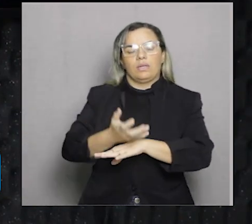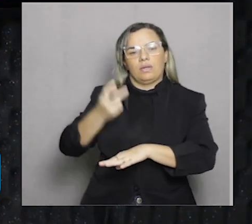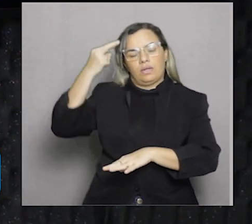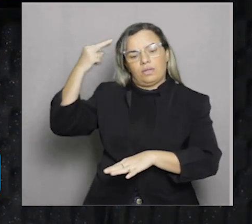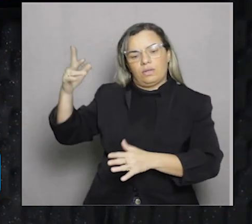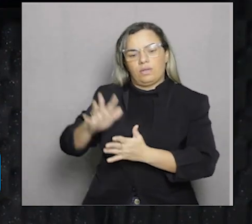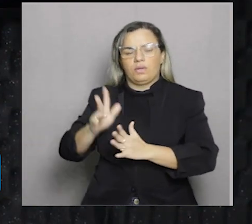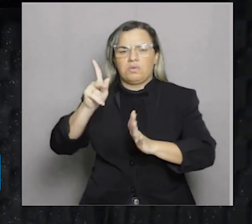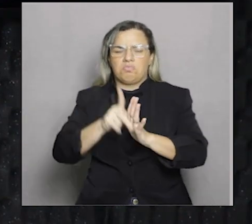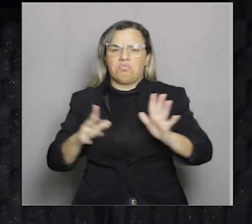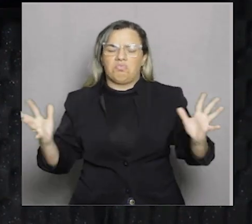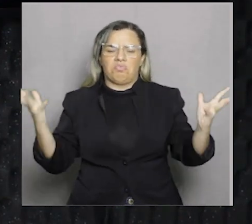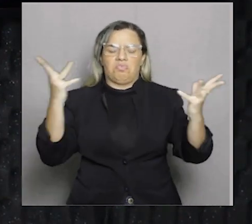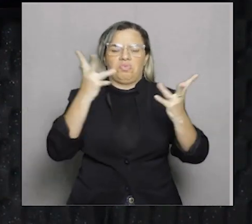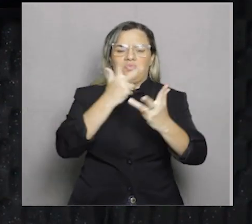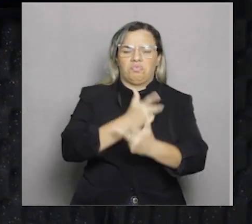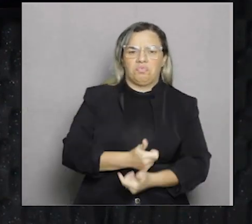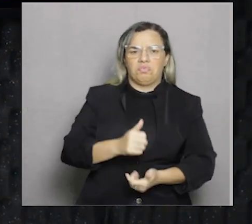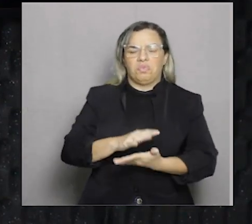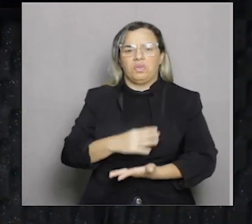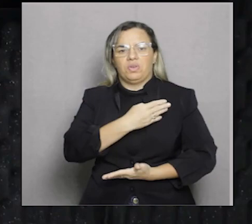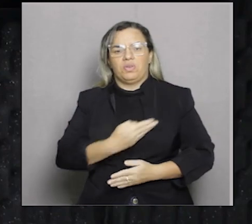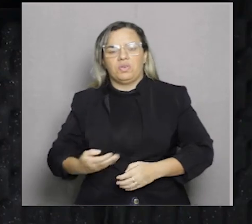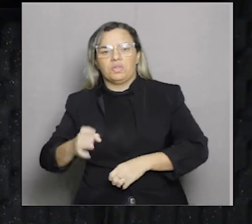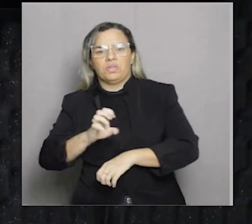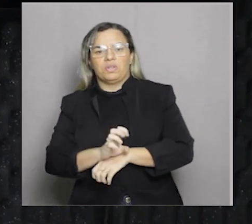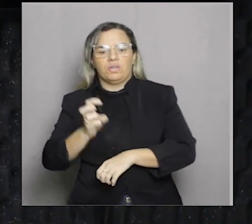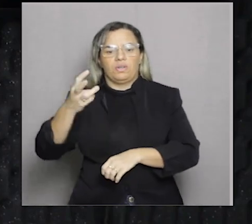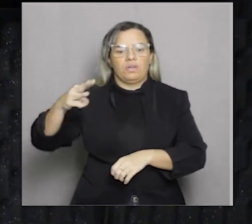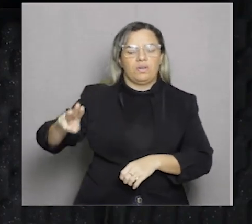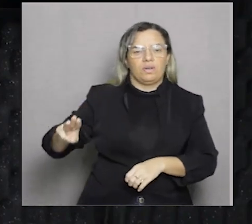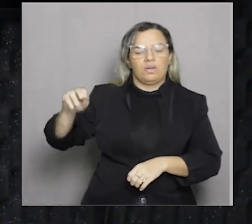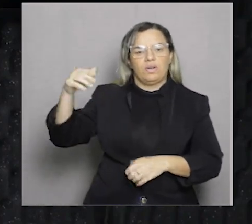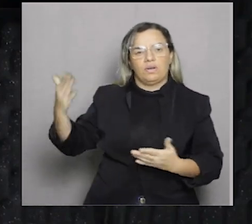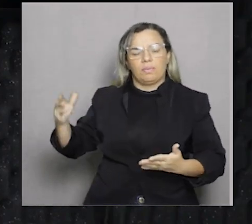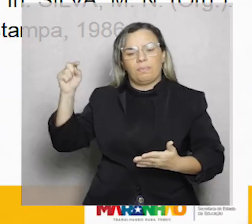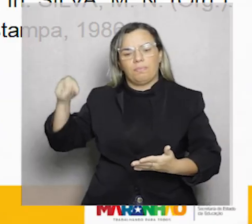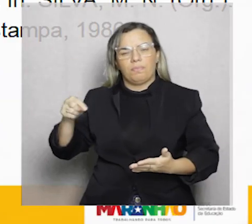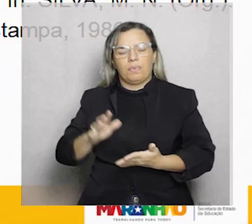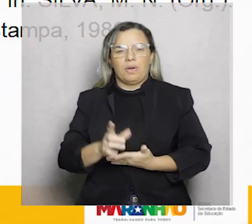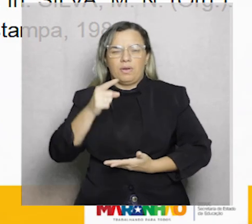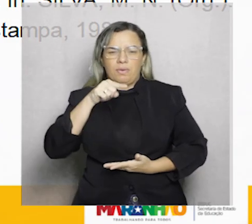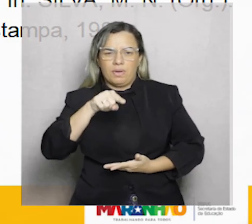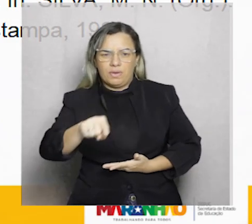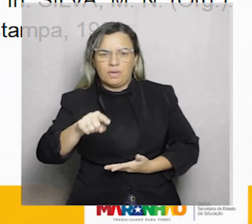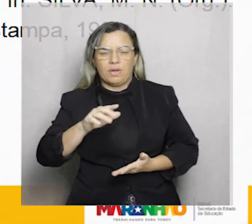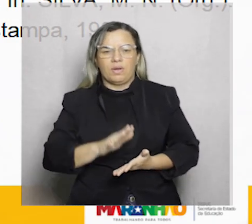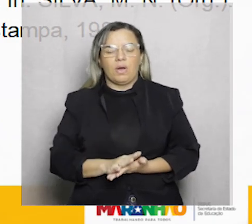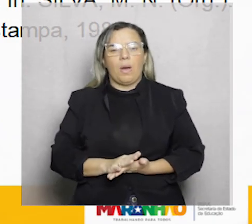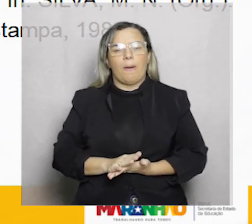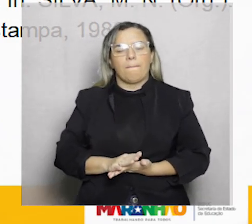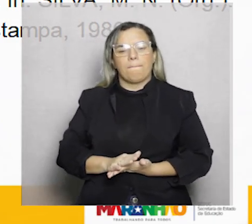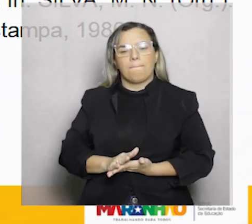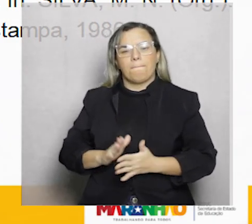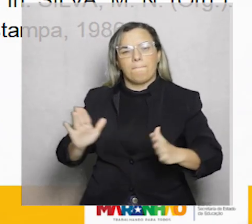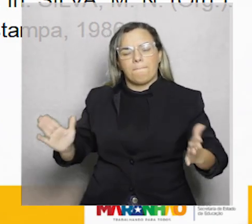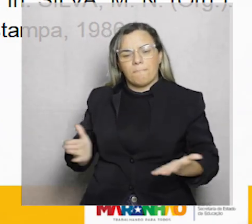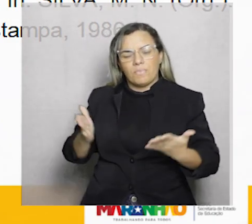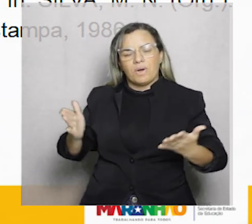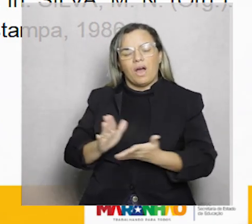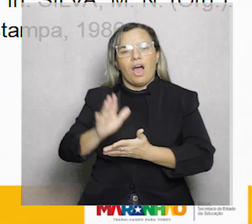nesse projeto maravilhoso, né, do Estado do Maranhão. Você é o grande beneficiado, você que vai